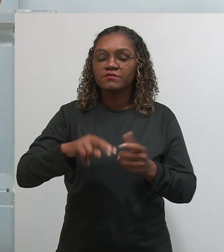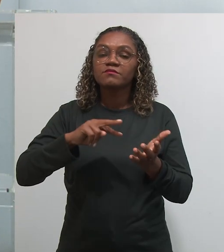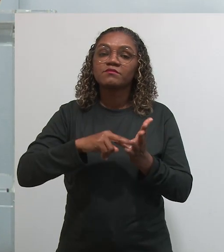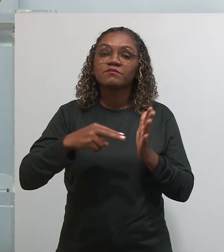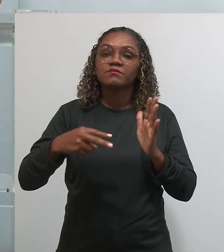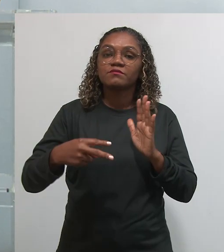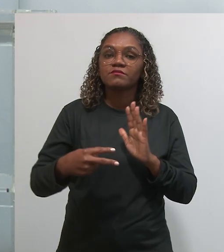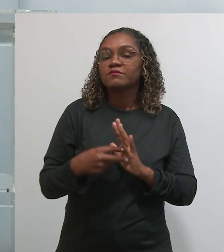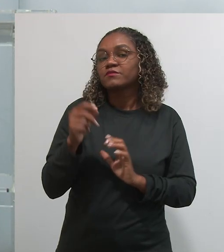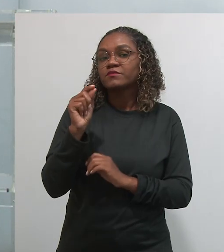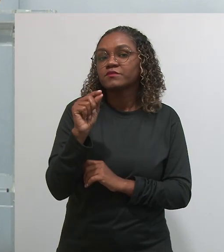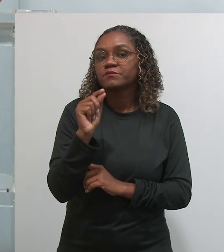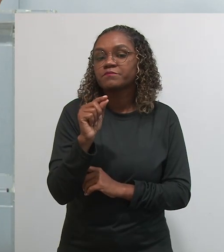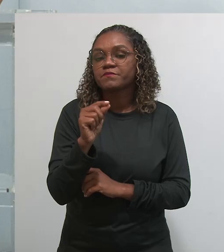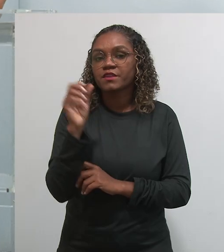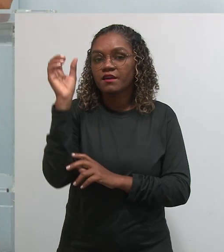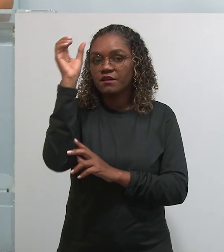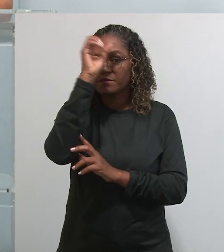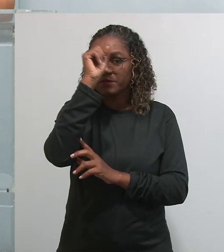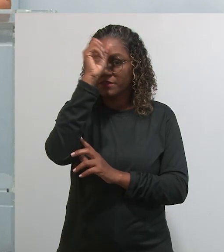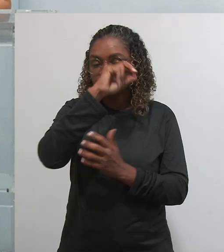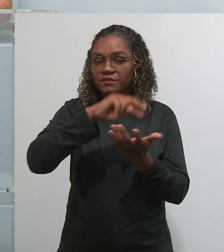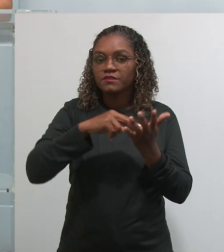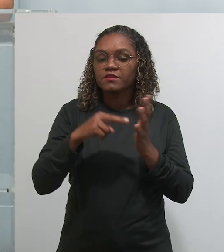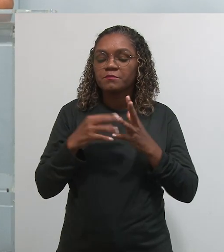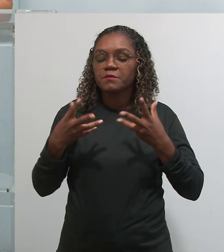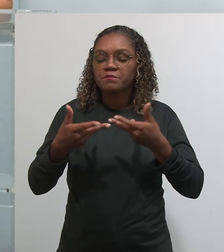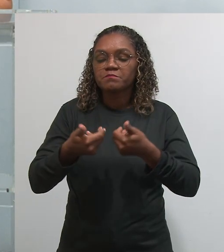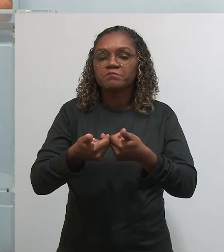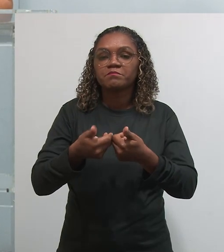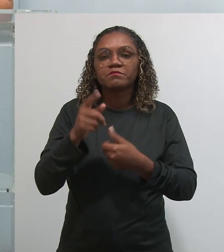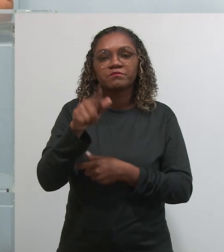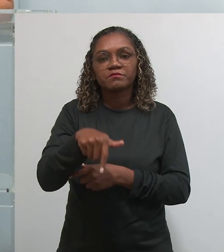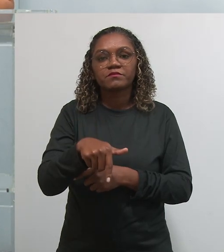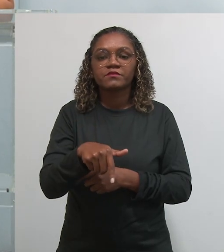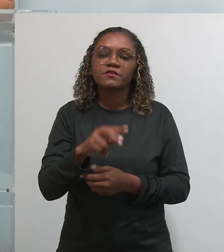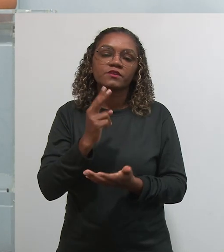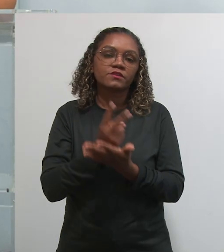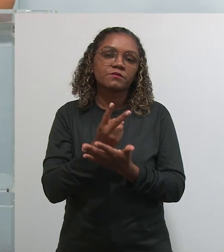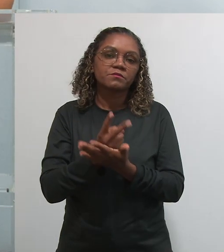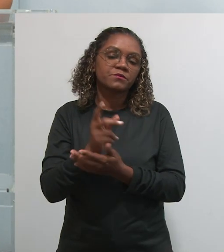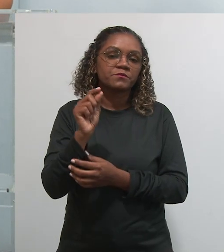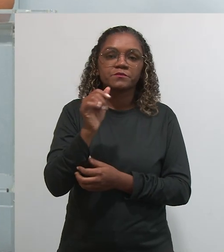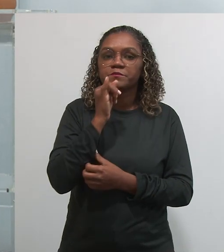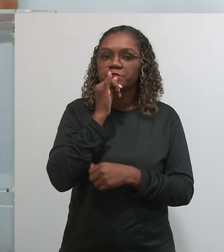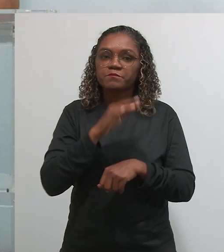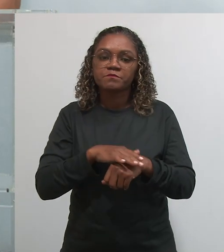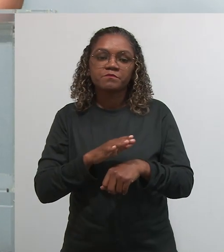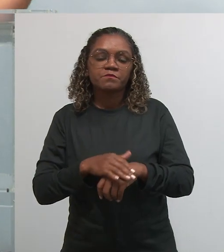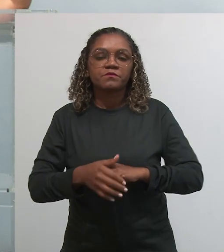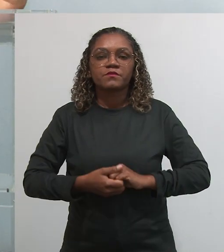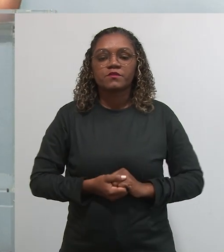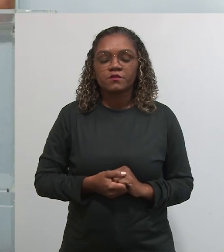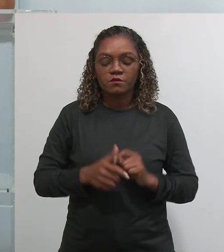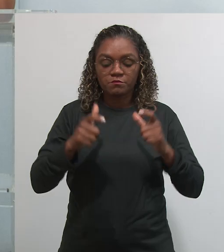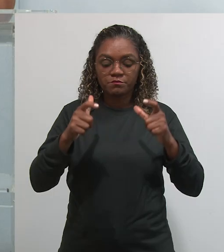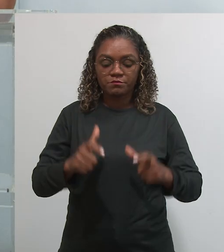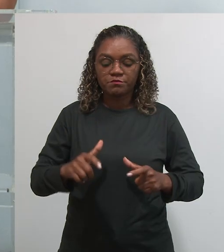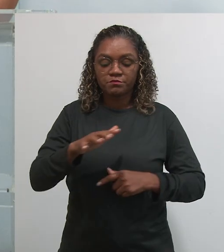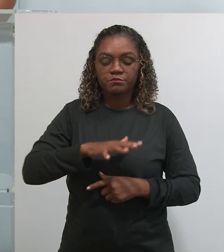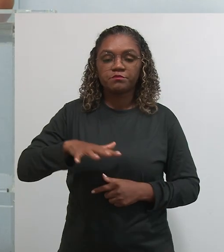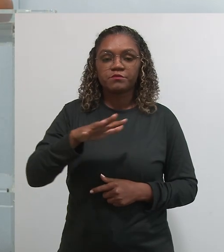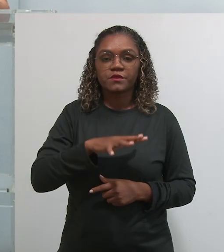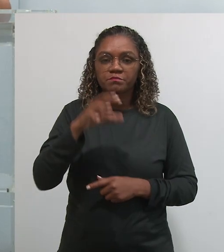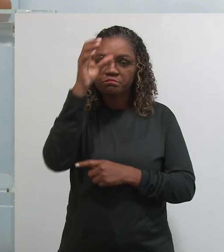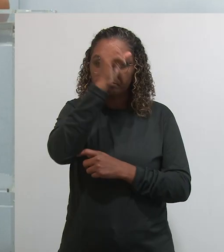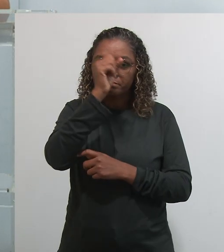é uma capacidade de aprimoramento. Então, a todo momento em que eu permaneço no ambiente em que eu